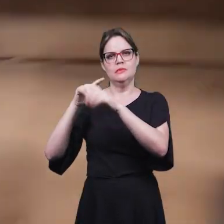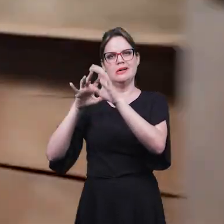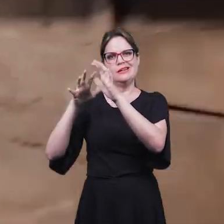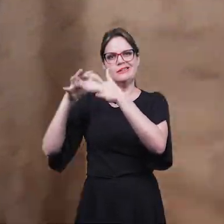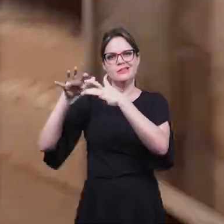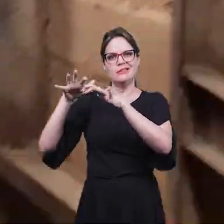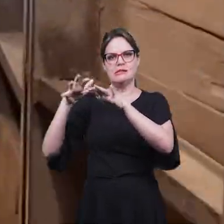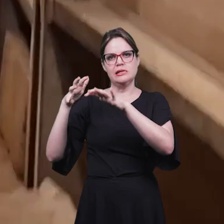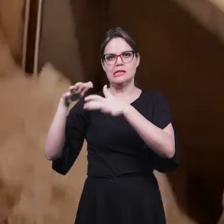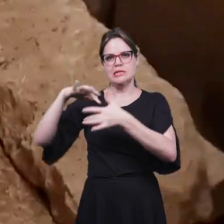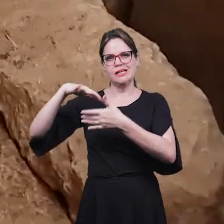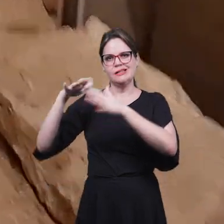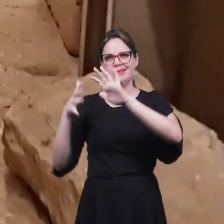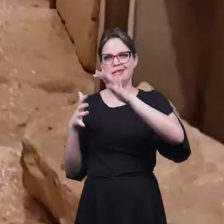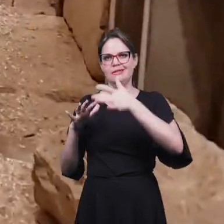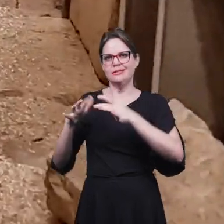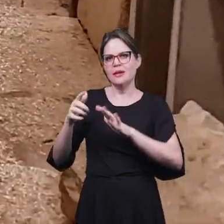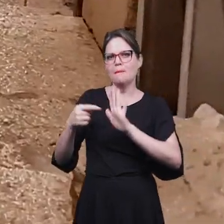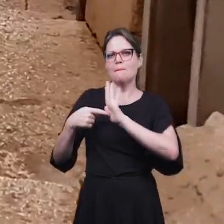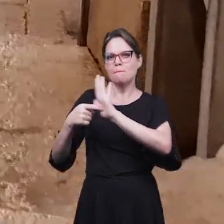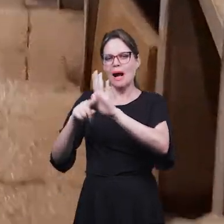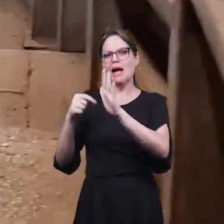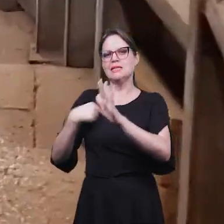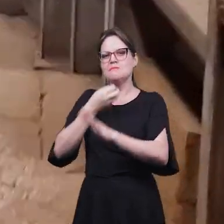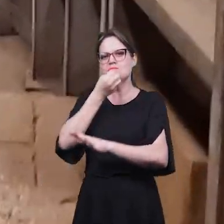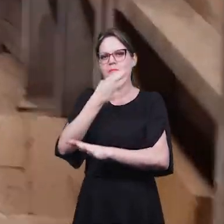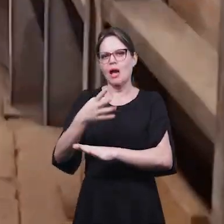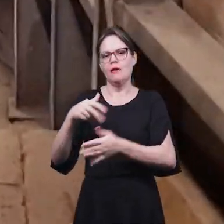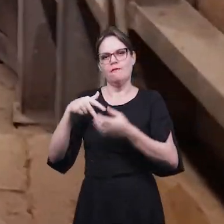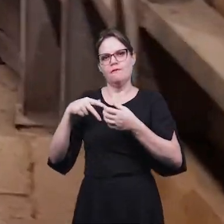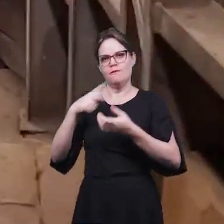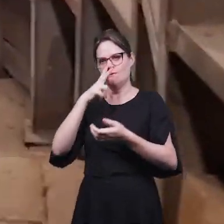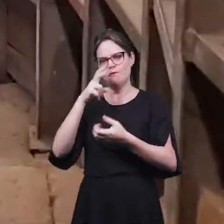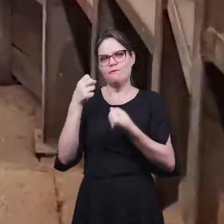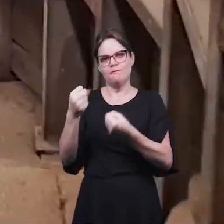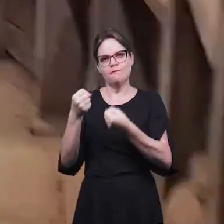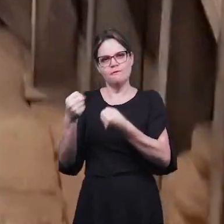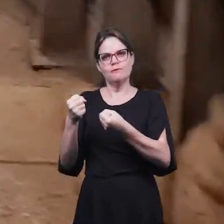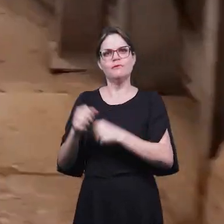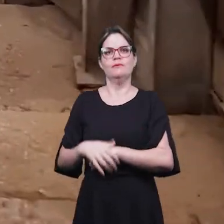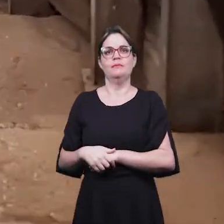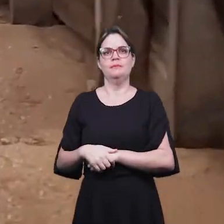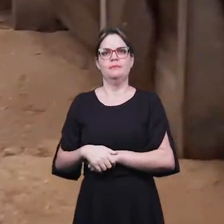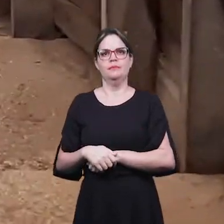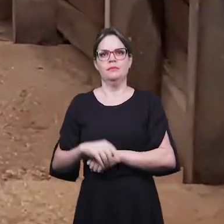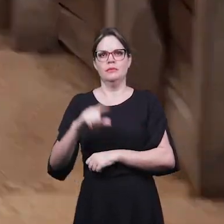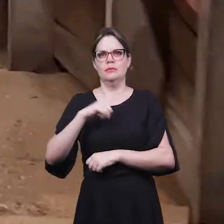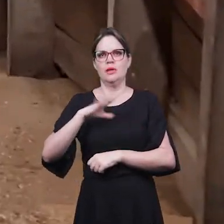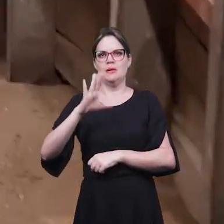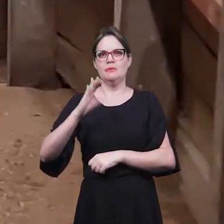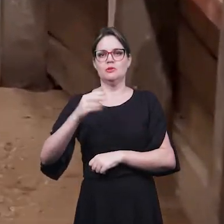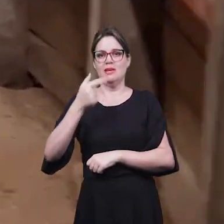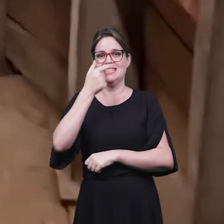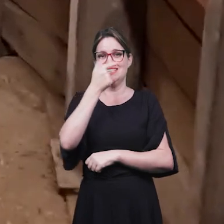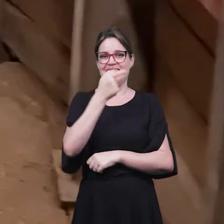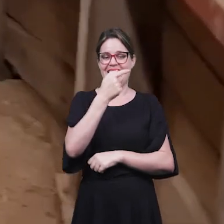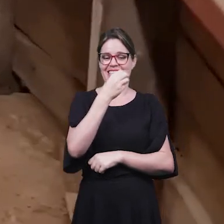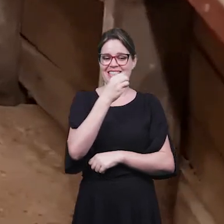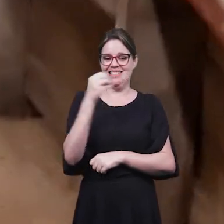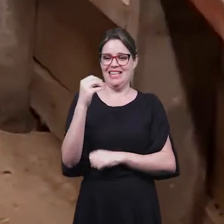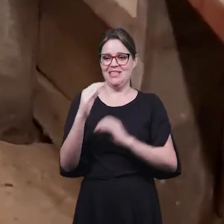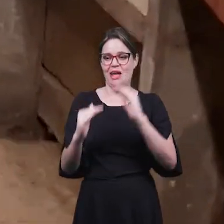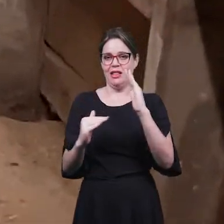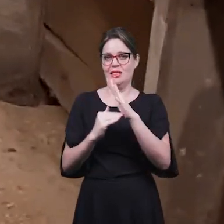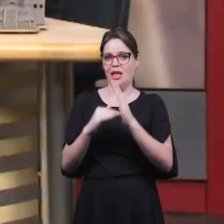todas muito bem preservadas. E olha só, tinha 700 a 800 metros.